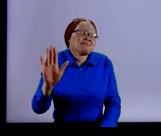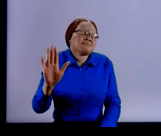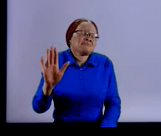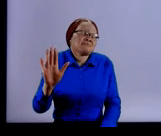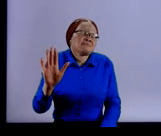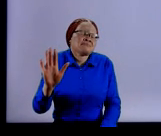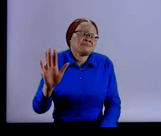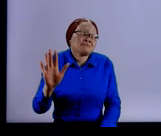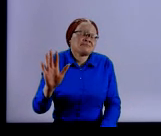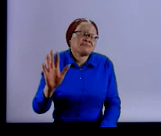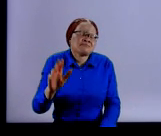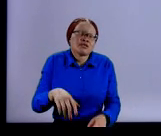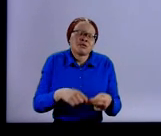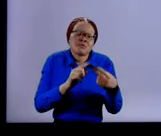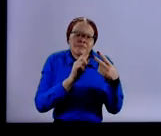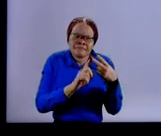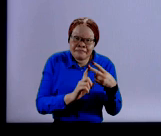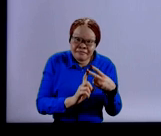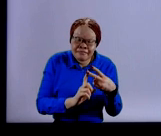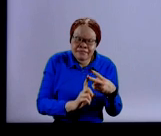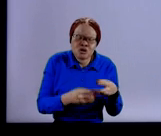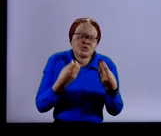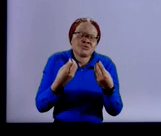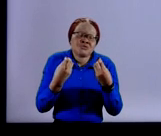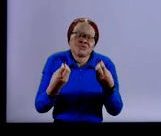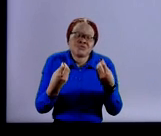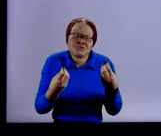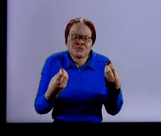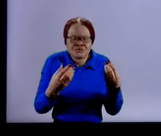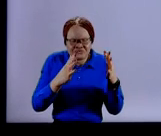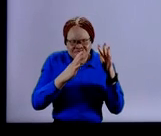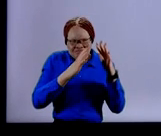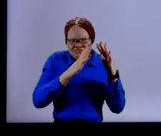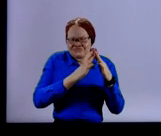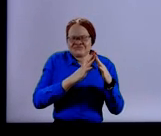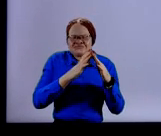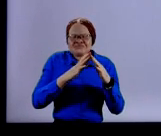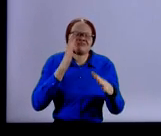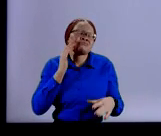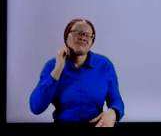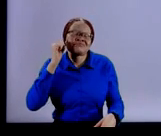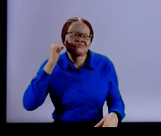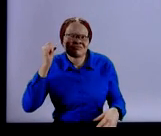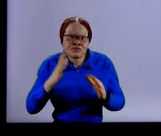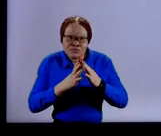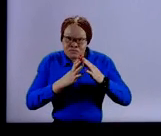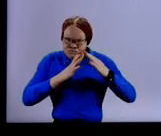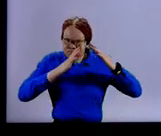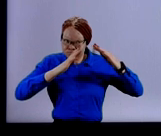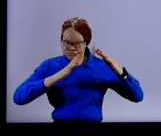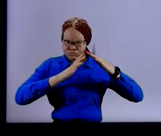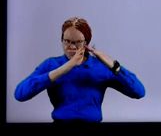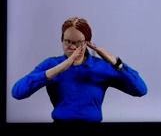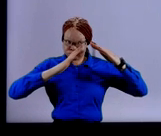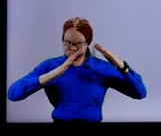pergunta numa duche como é a Casa dos Avós é grande Qual é a resposta